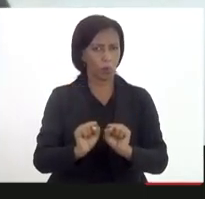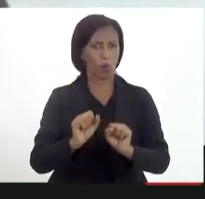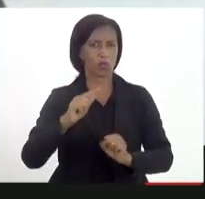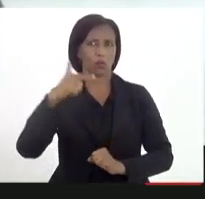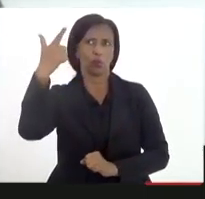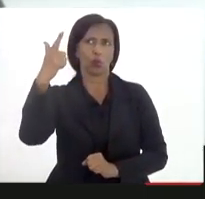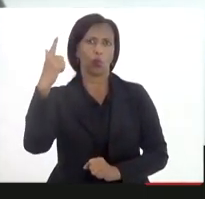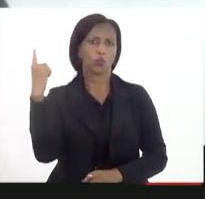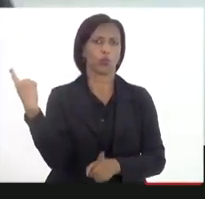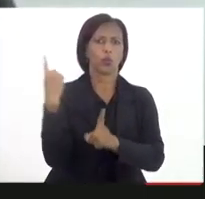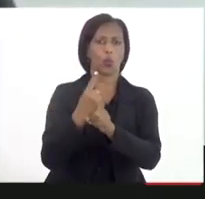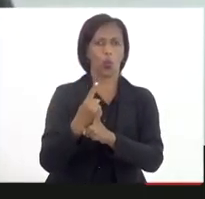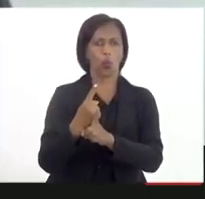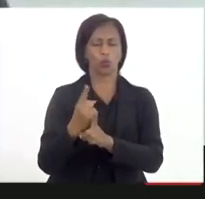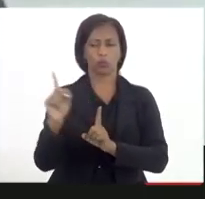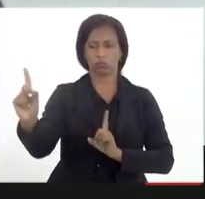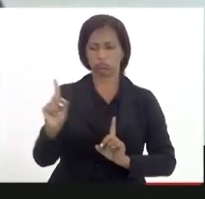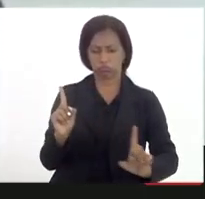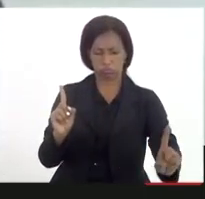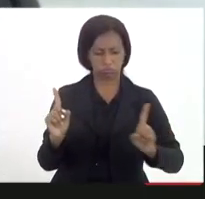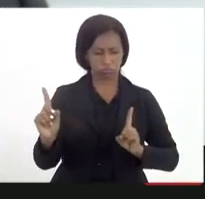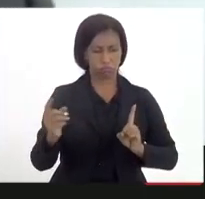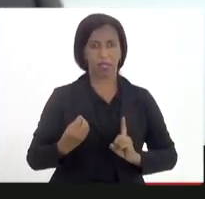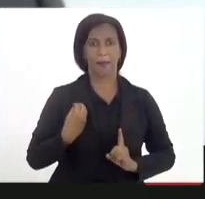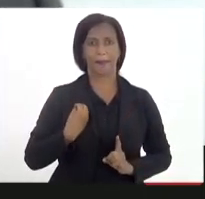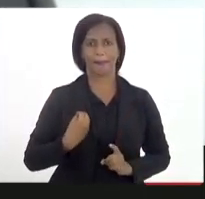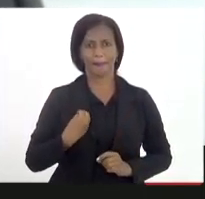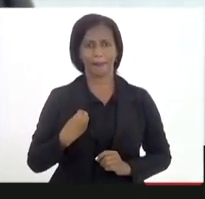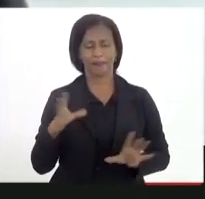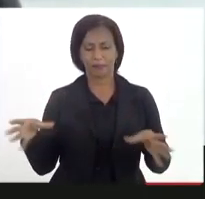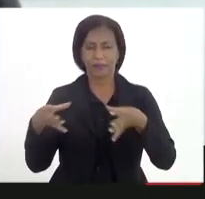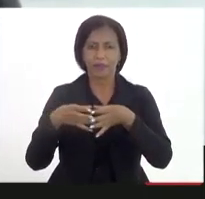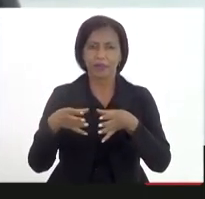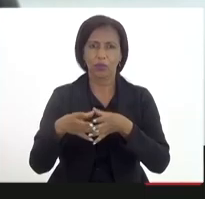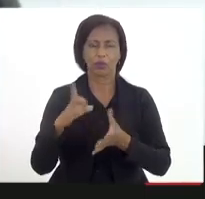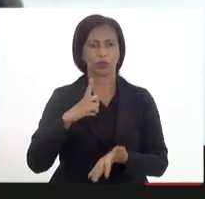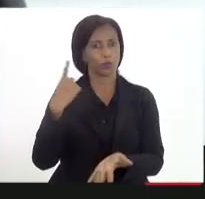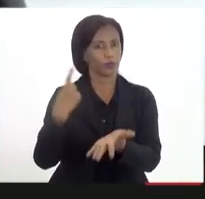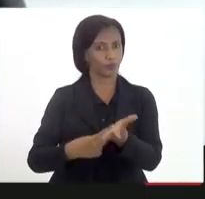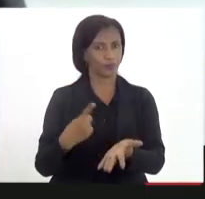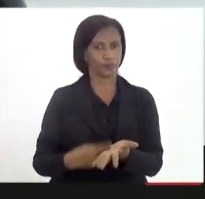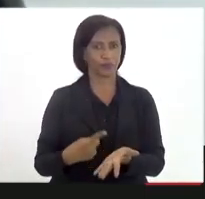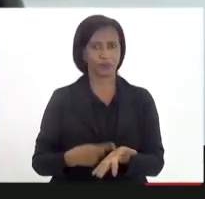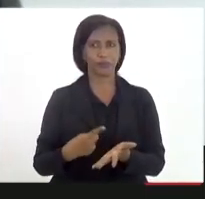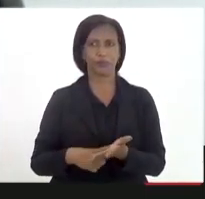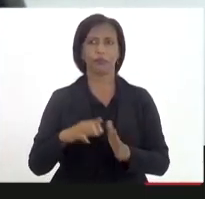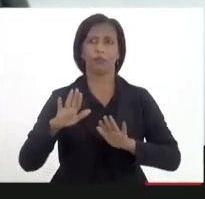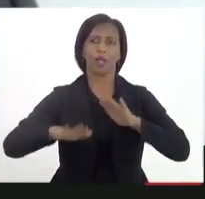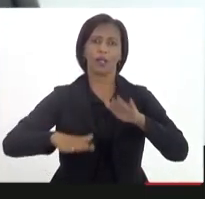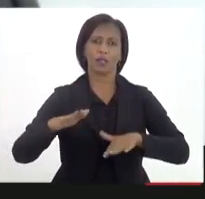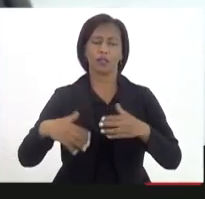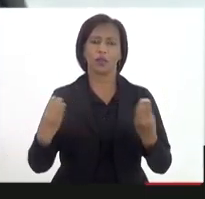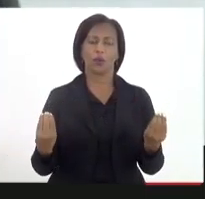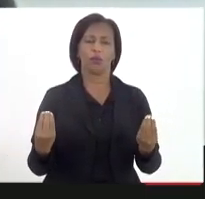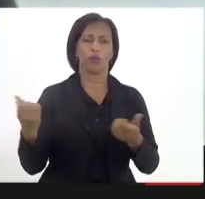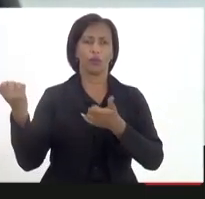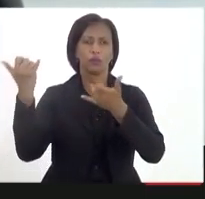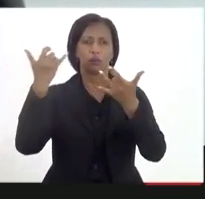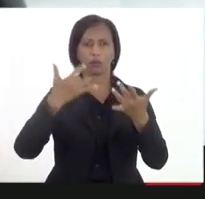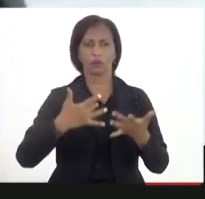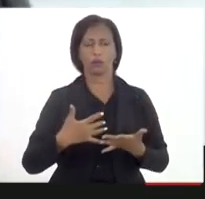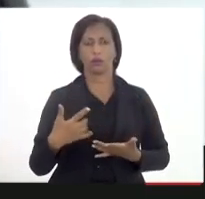o próximo encontro de forma formal e dizer que é essa esse grupo tem o compromisso é assim como foi definido